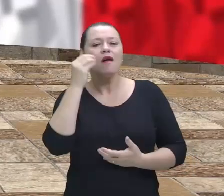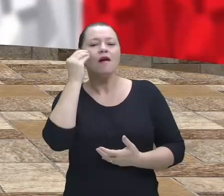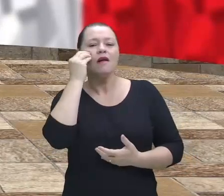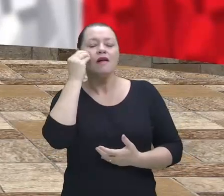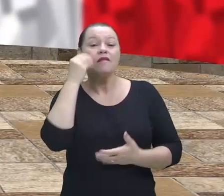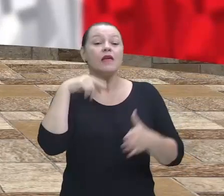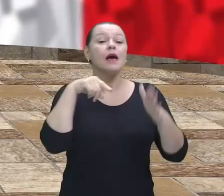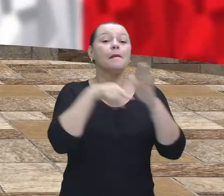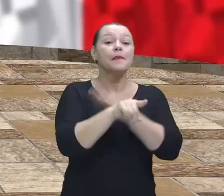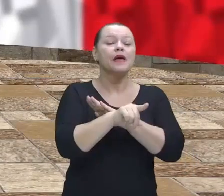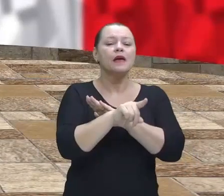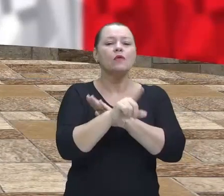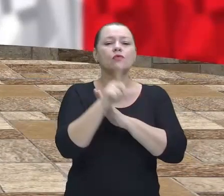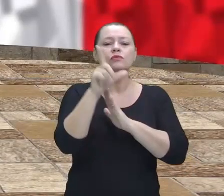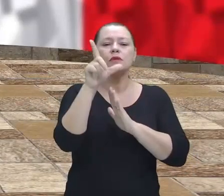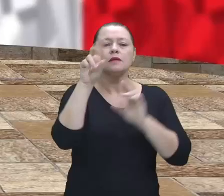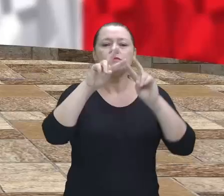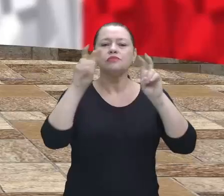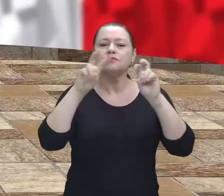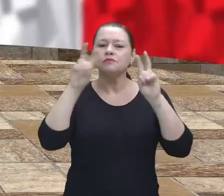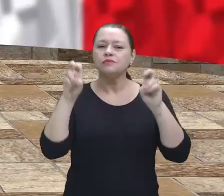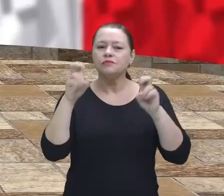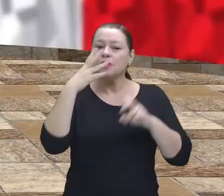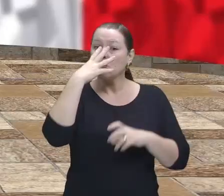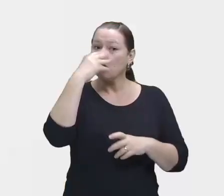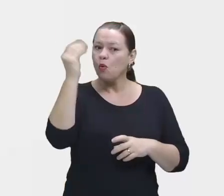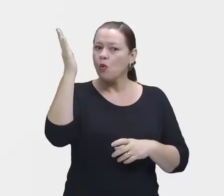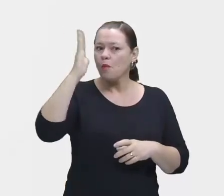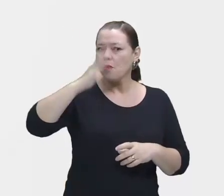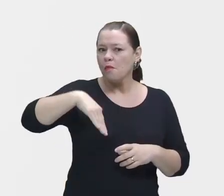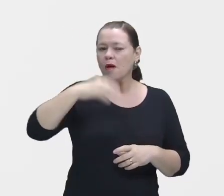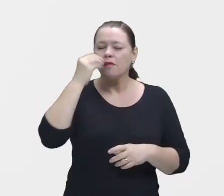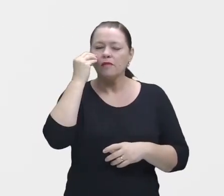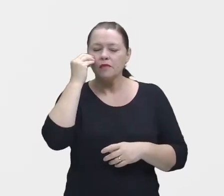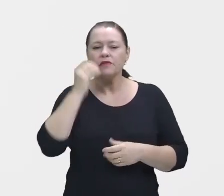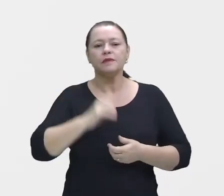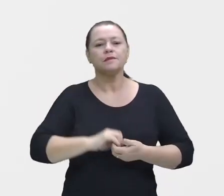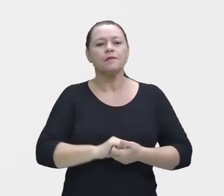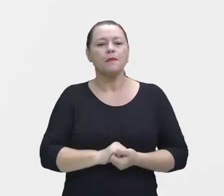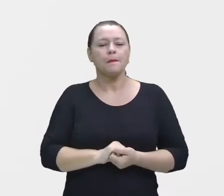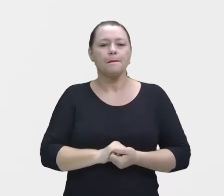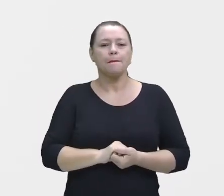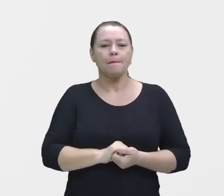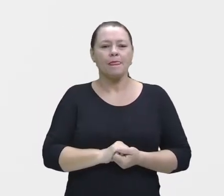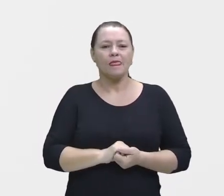questão que aparece do lobo mau. O que que ele traz pra gente? Vamos ler.